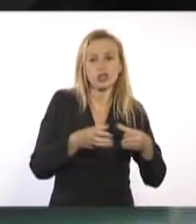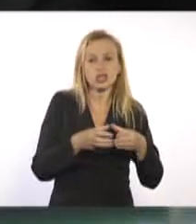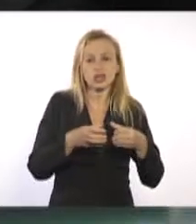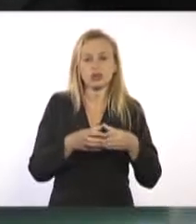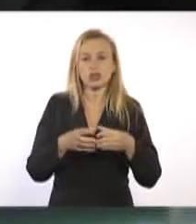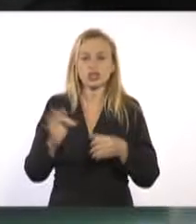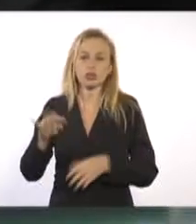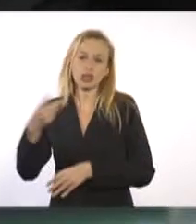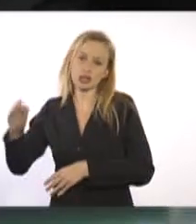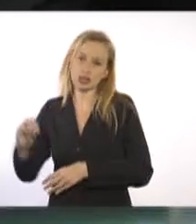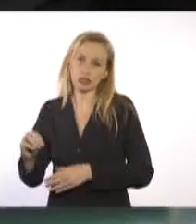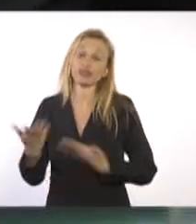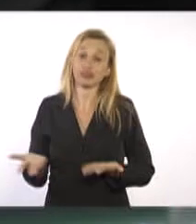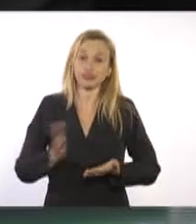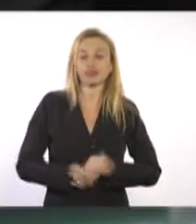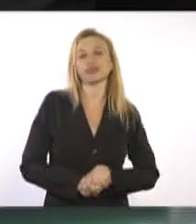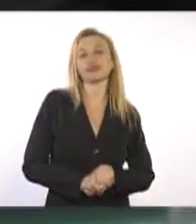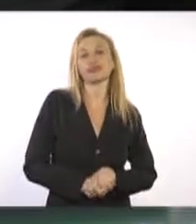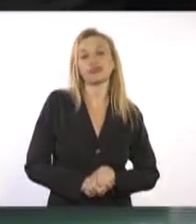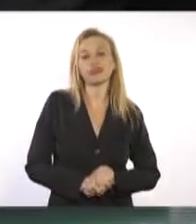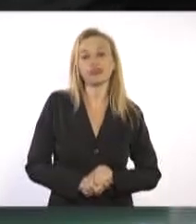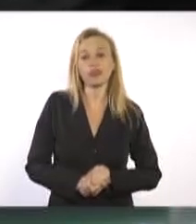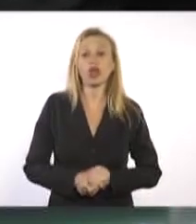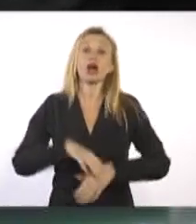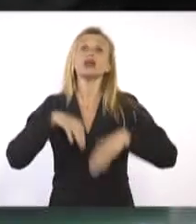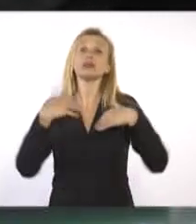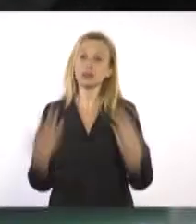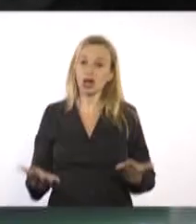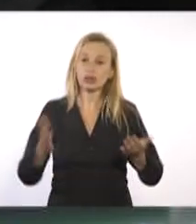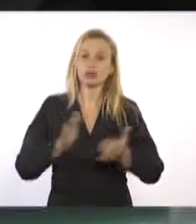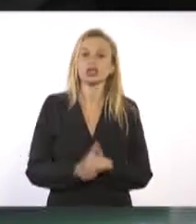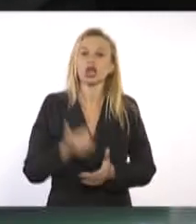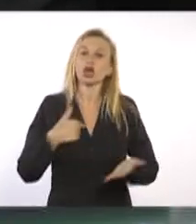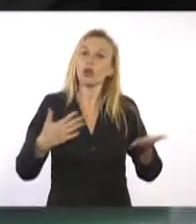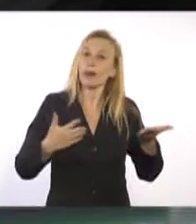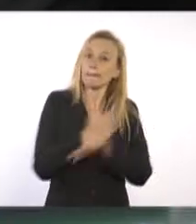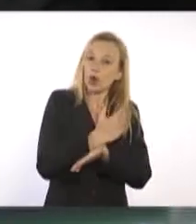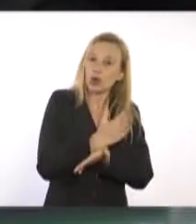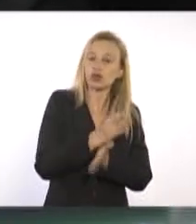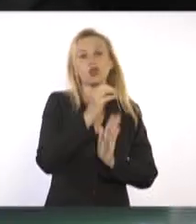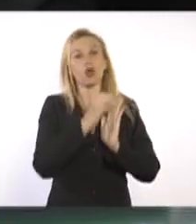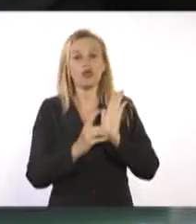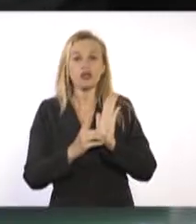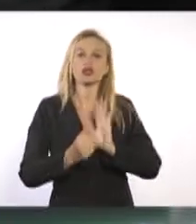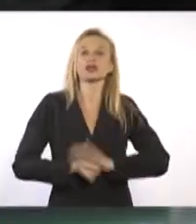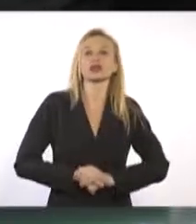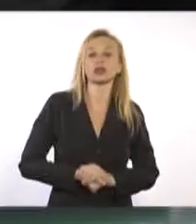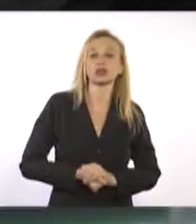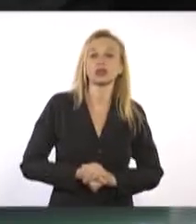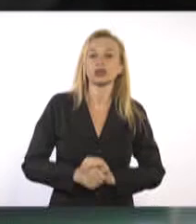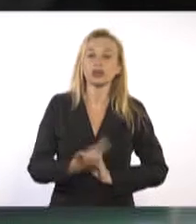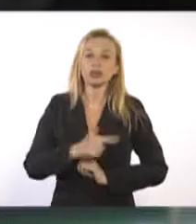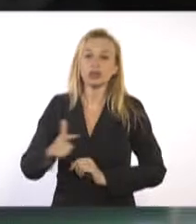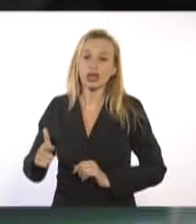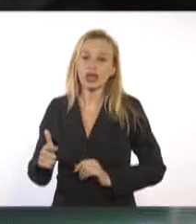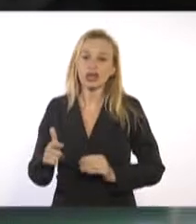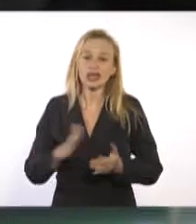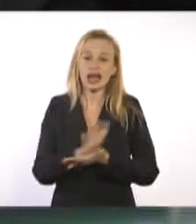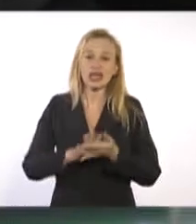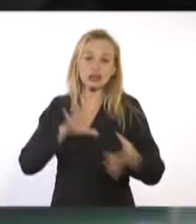impedido regimentalmente. Então, eu aprovo o ofício desde que não haja qualquer